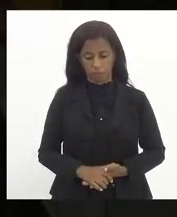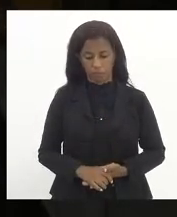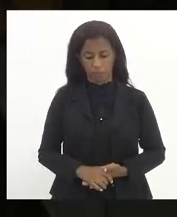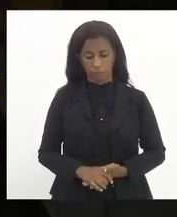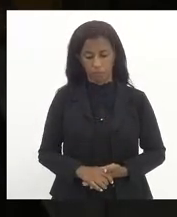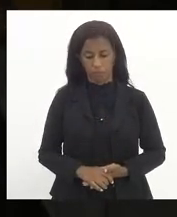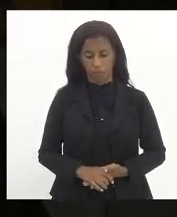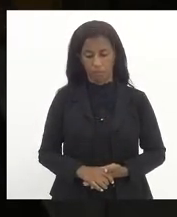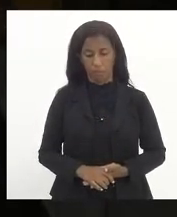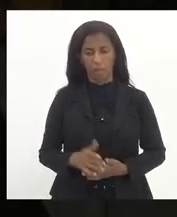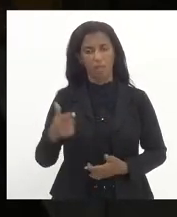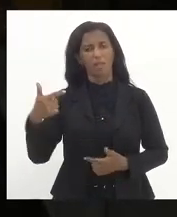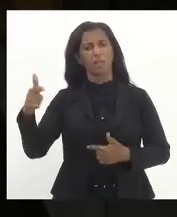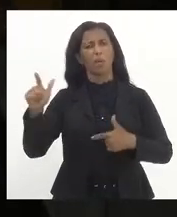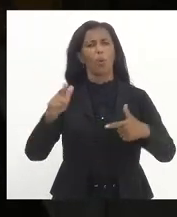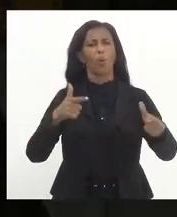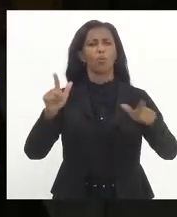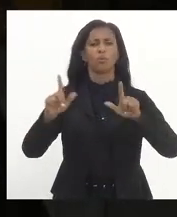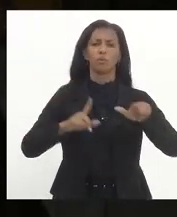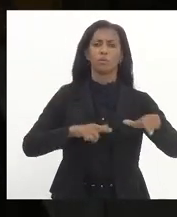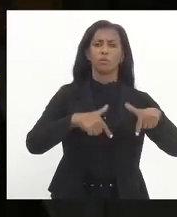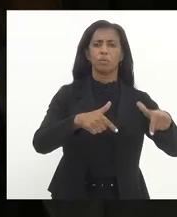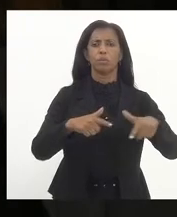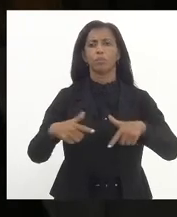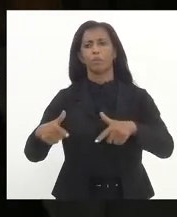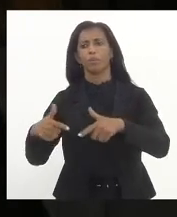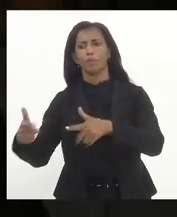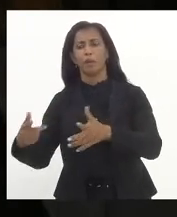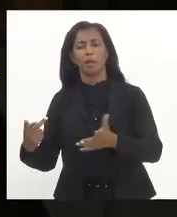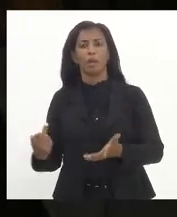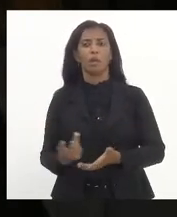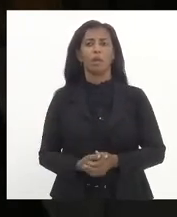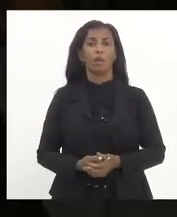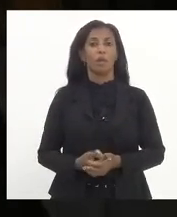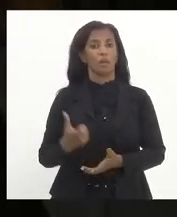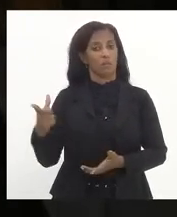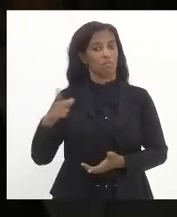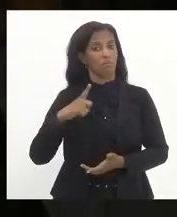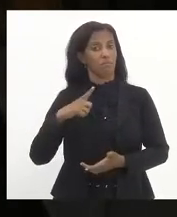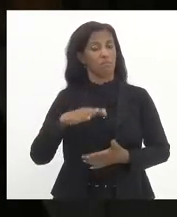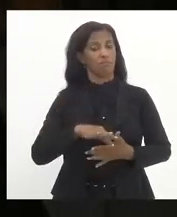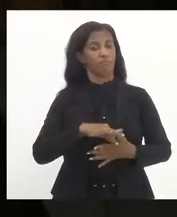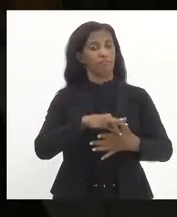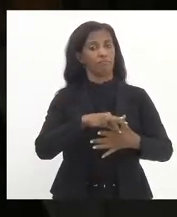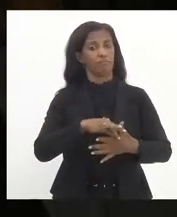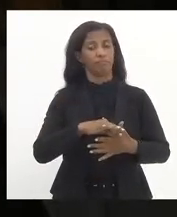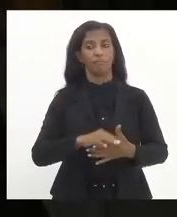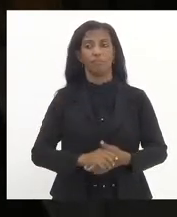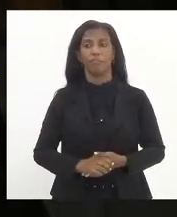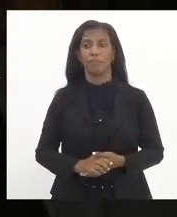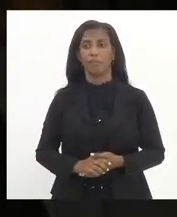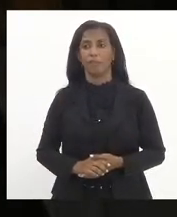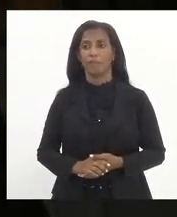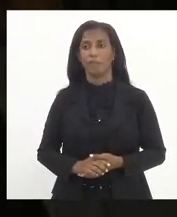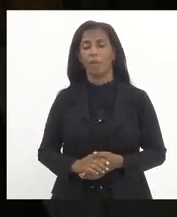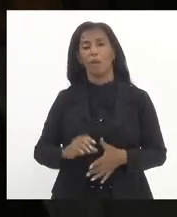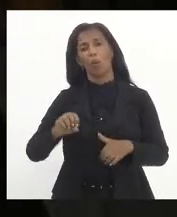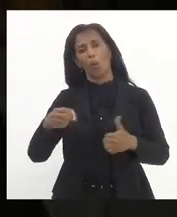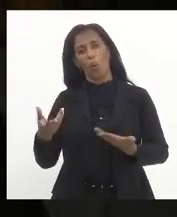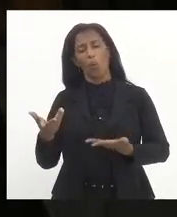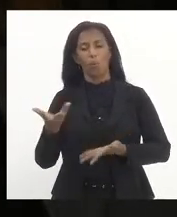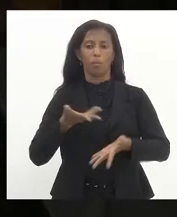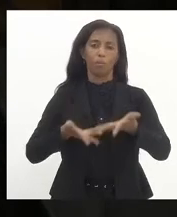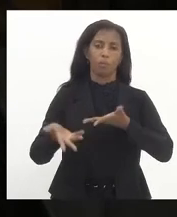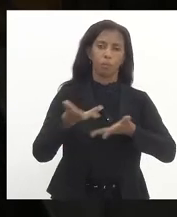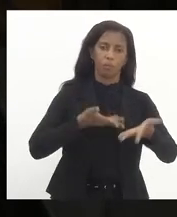E entre outras iniciativas que vêm sendo lideradas ou das quais participa